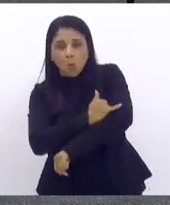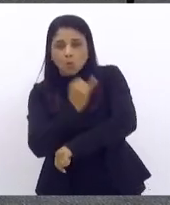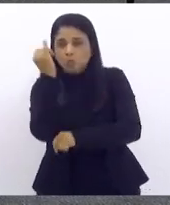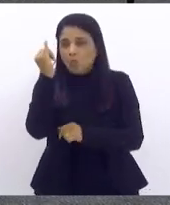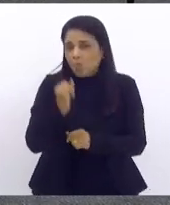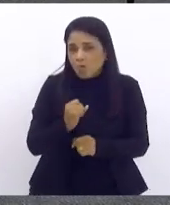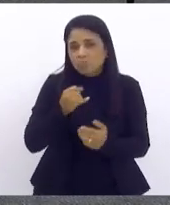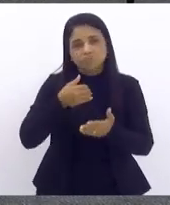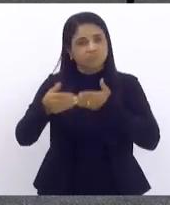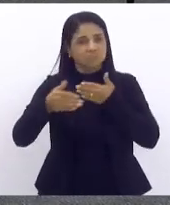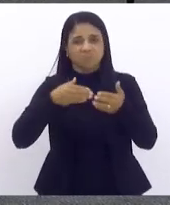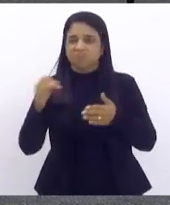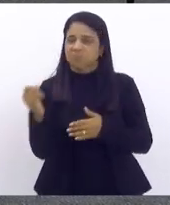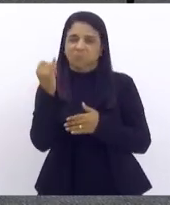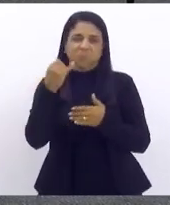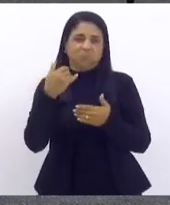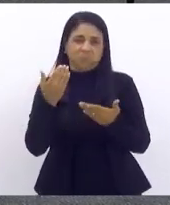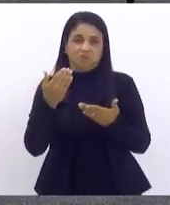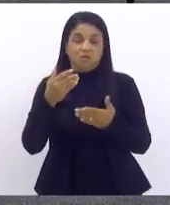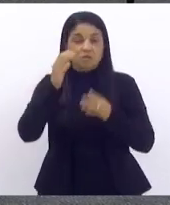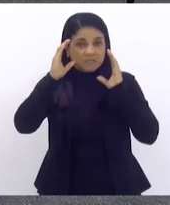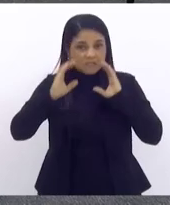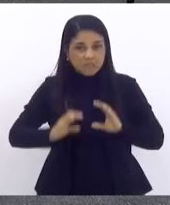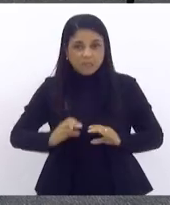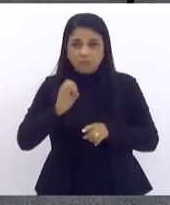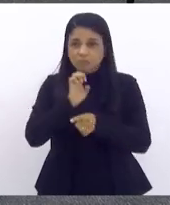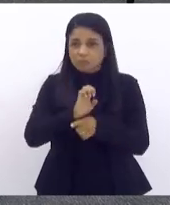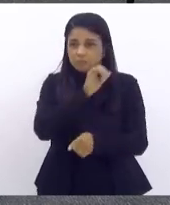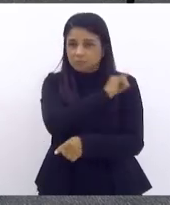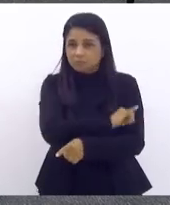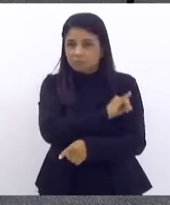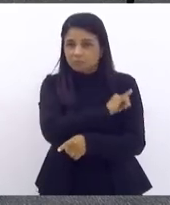quê, o cidadão do Rio de Janeiro